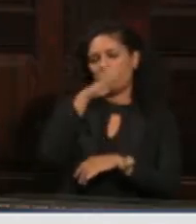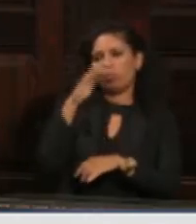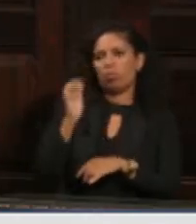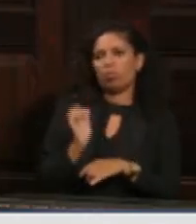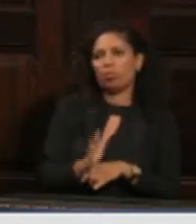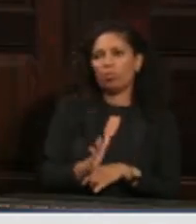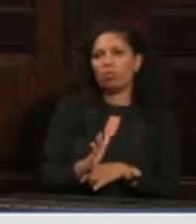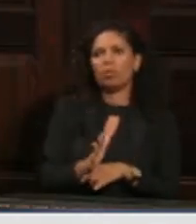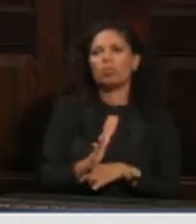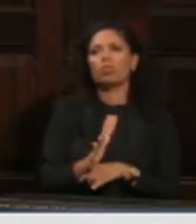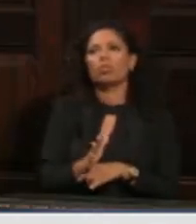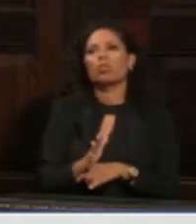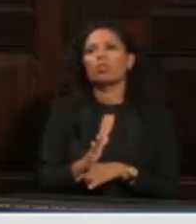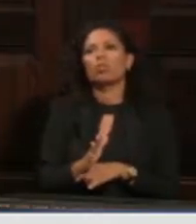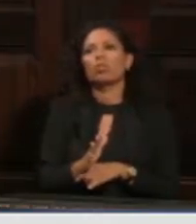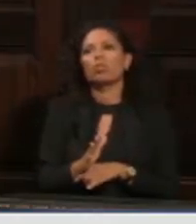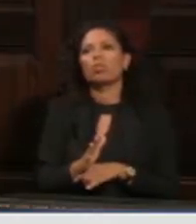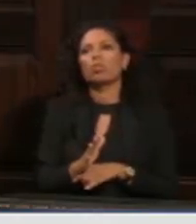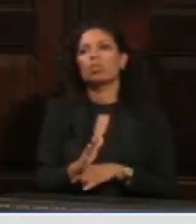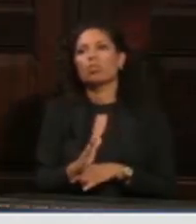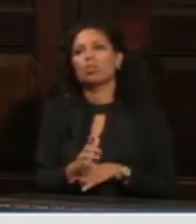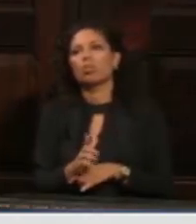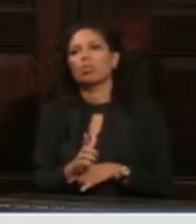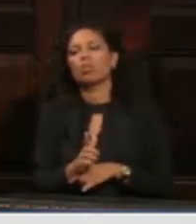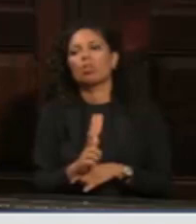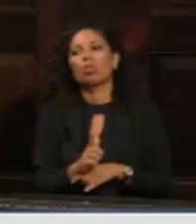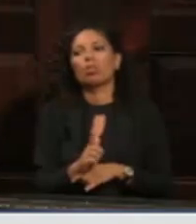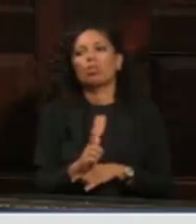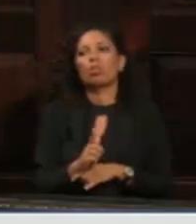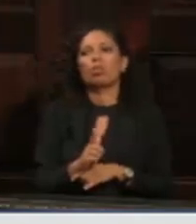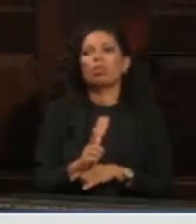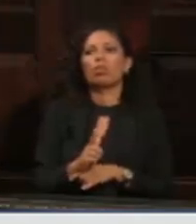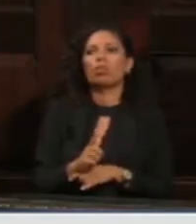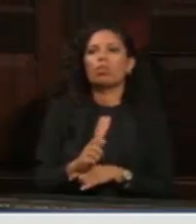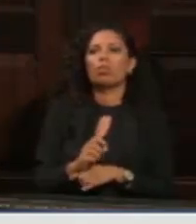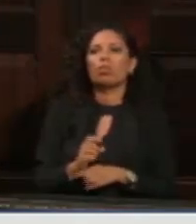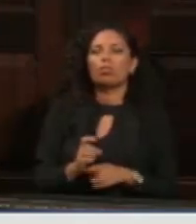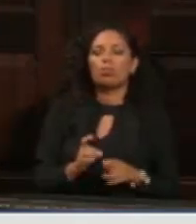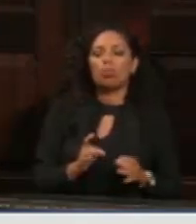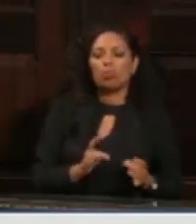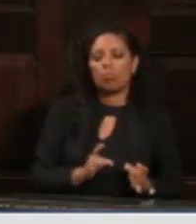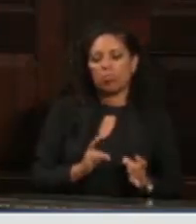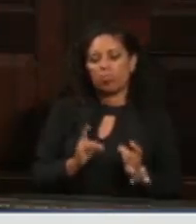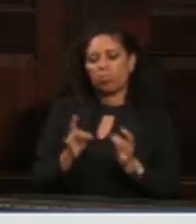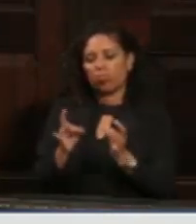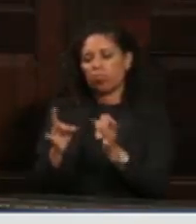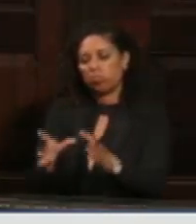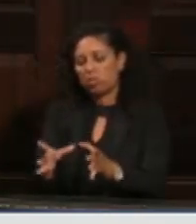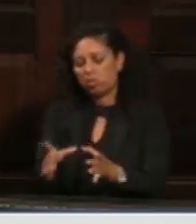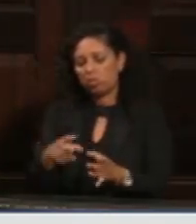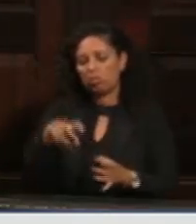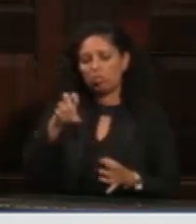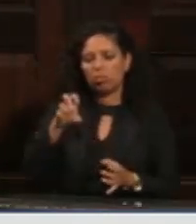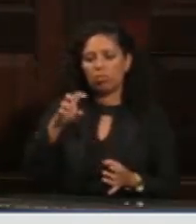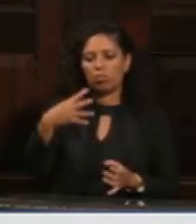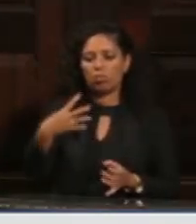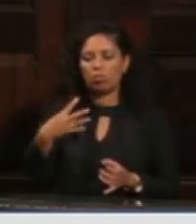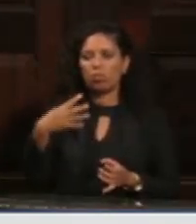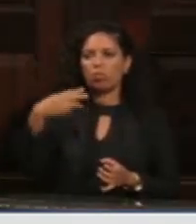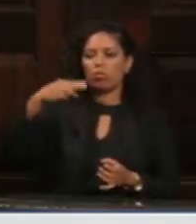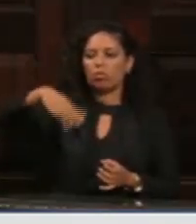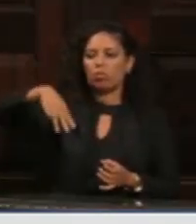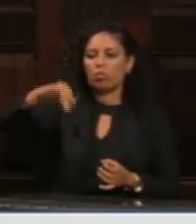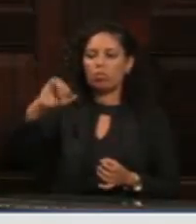o golpe de Estado de 2016, que jogou na lata do lixo 54 milhões de votos populares conferidos a Dilma Rousseff